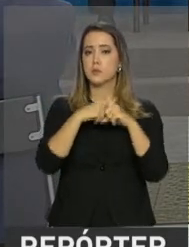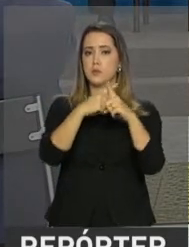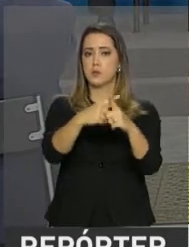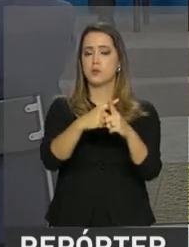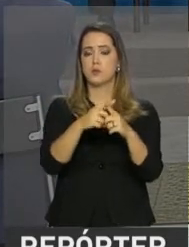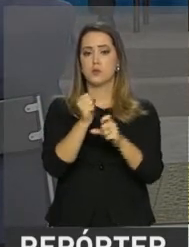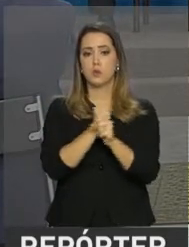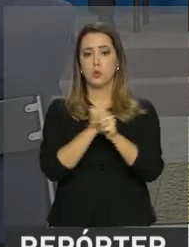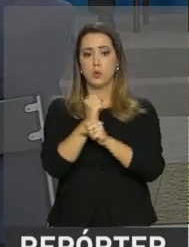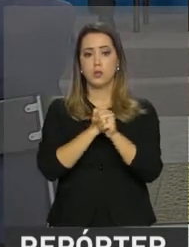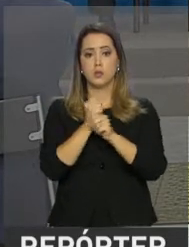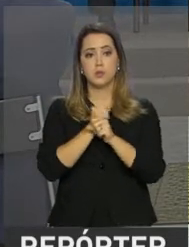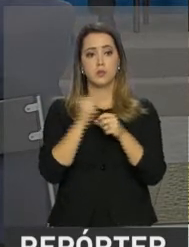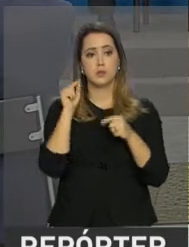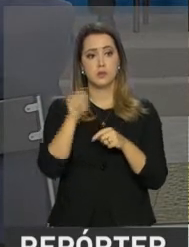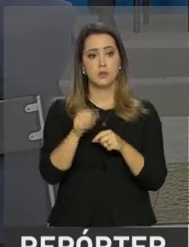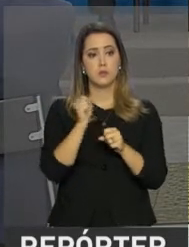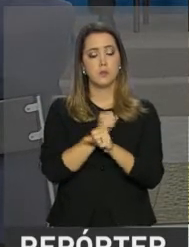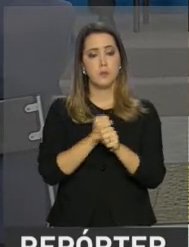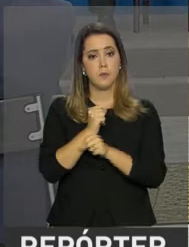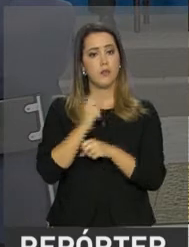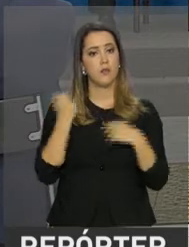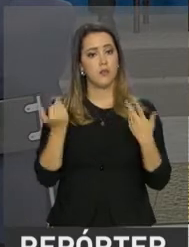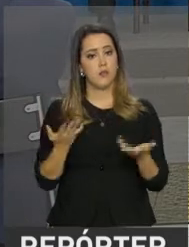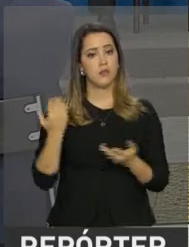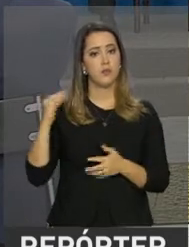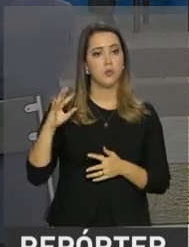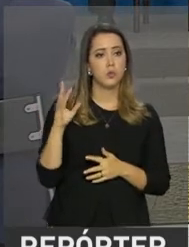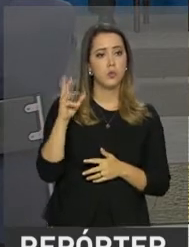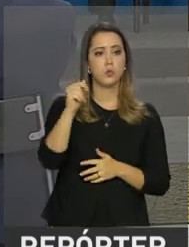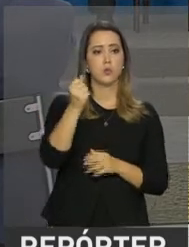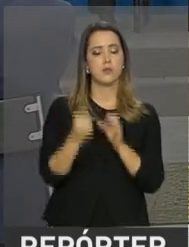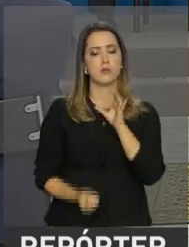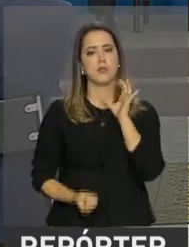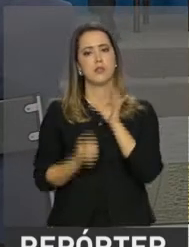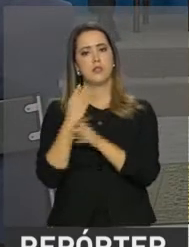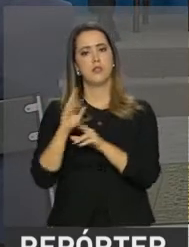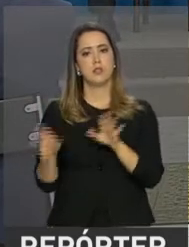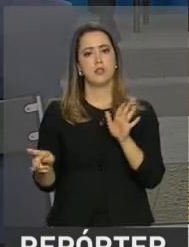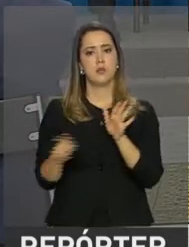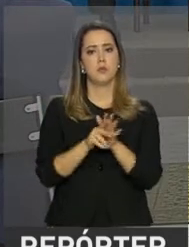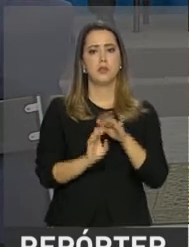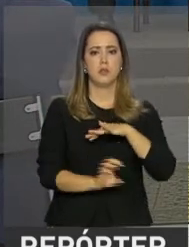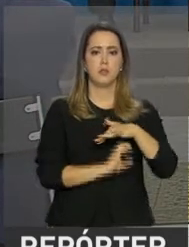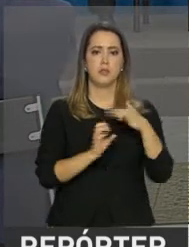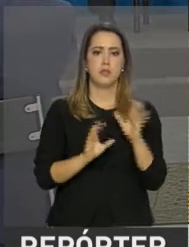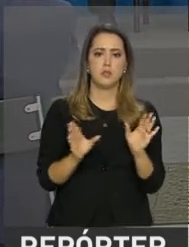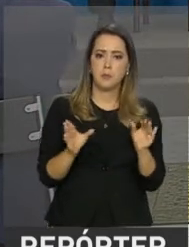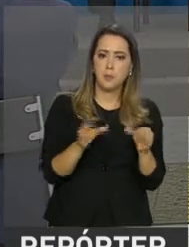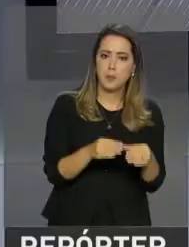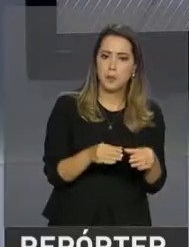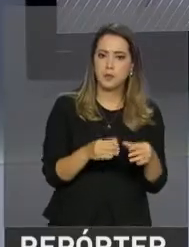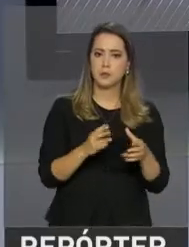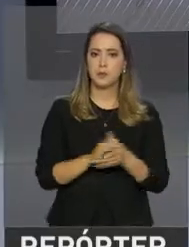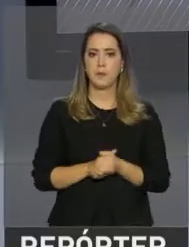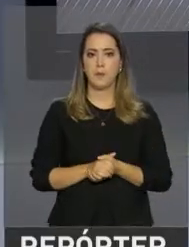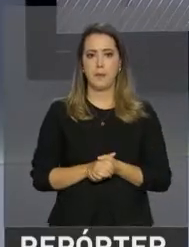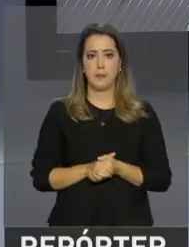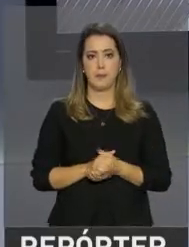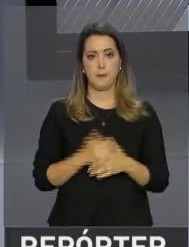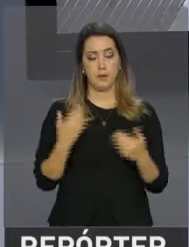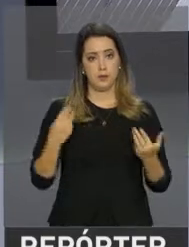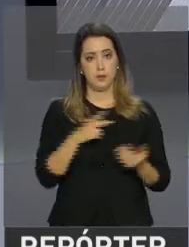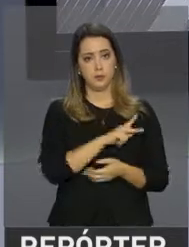do ano passado e deste ano são todas geradas pela micro e pela pequena empresa o